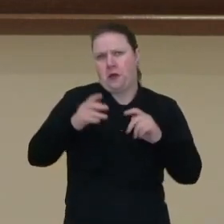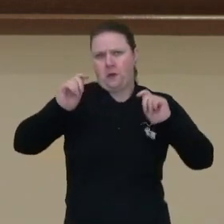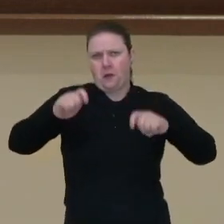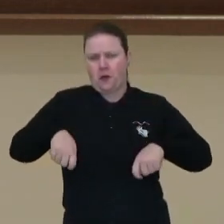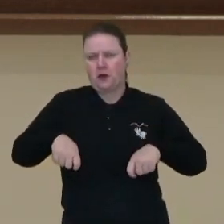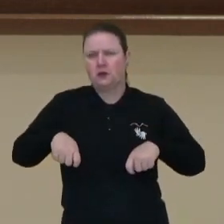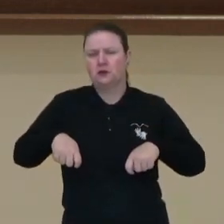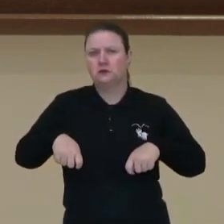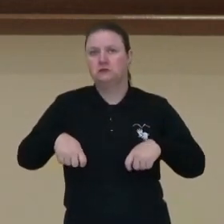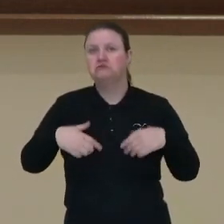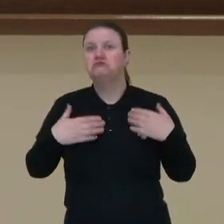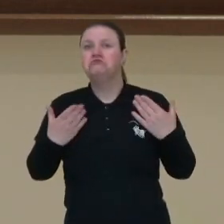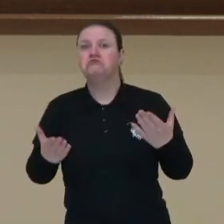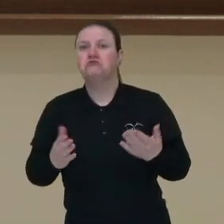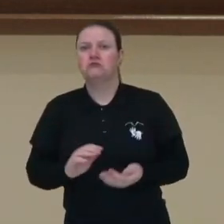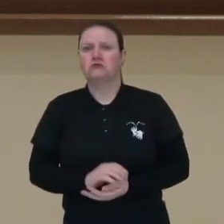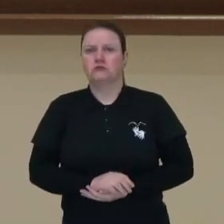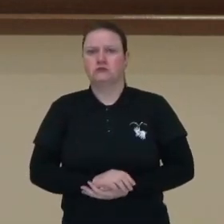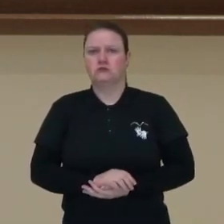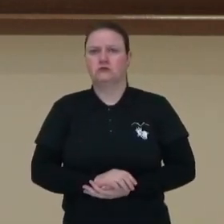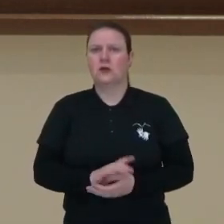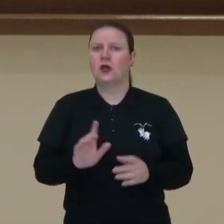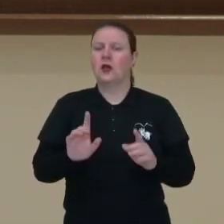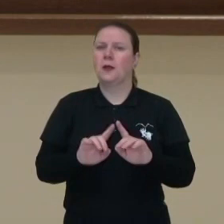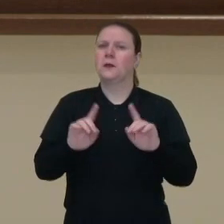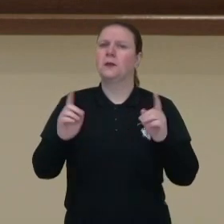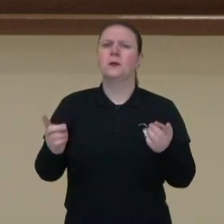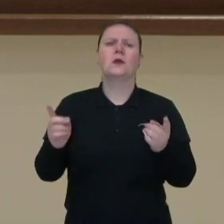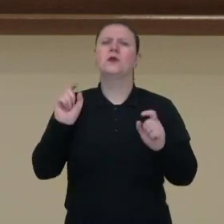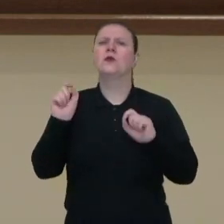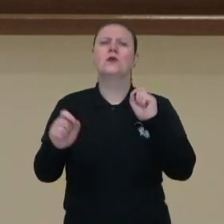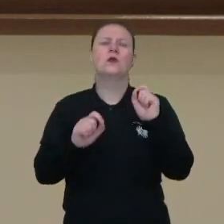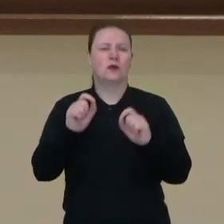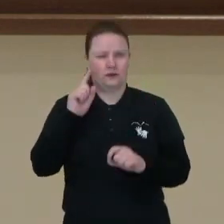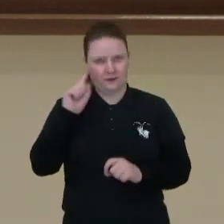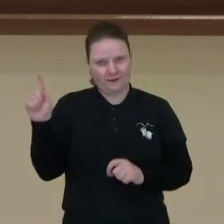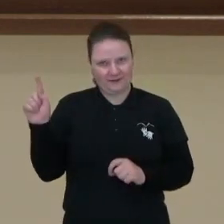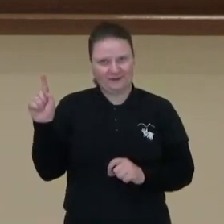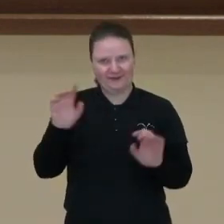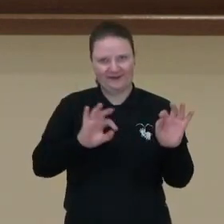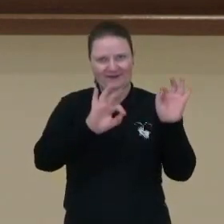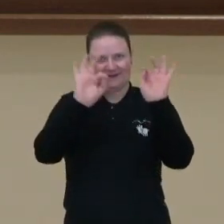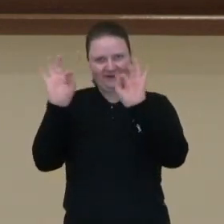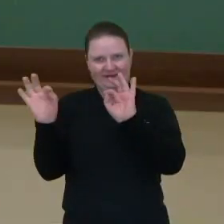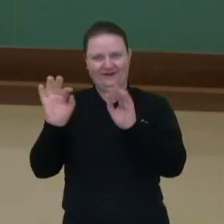chamada de oração? Não, né, pessoal? Qual será, então? Vamos ver juntos, então?